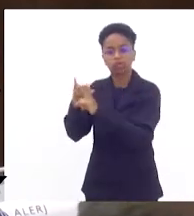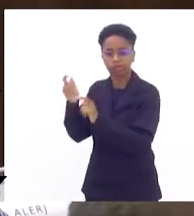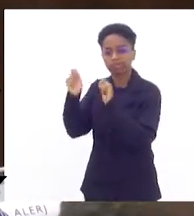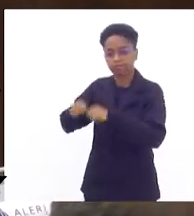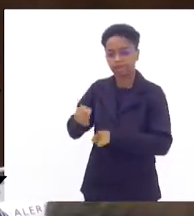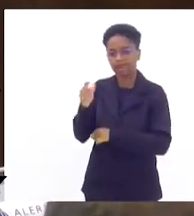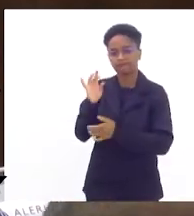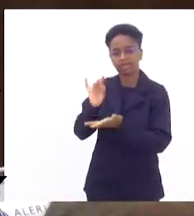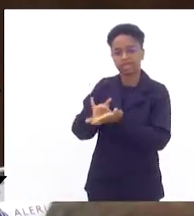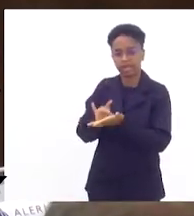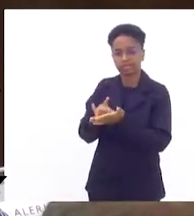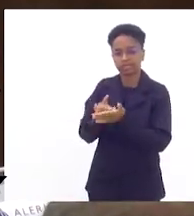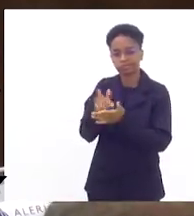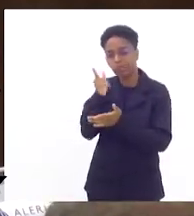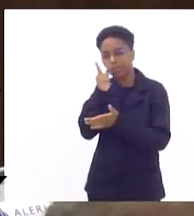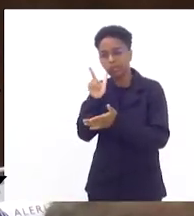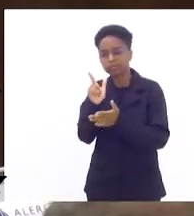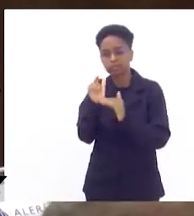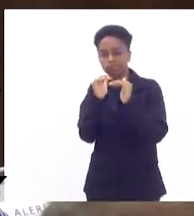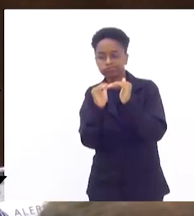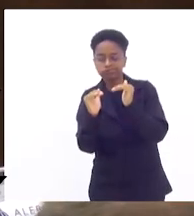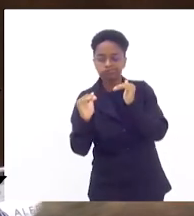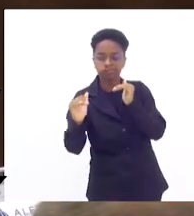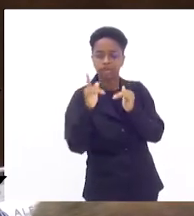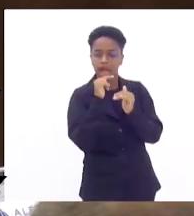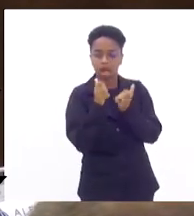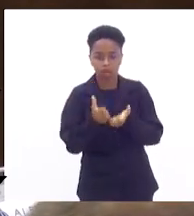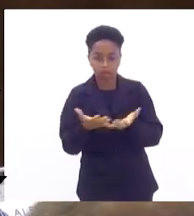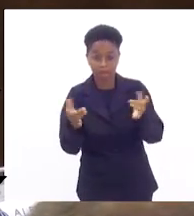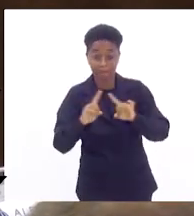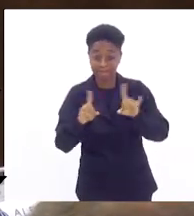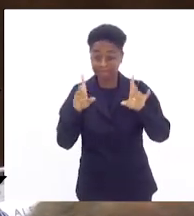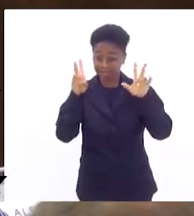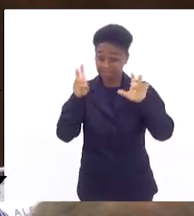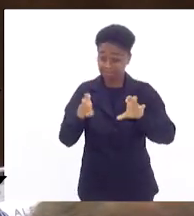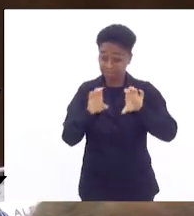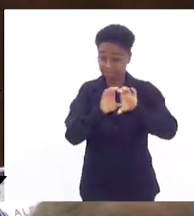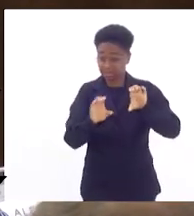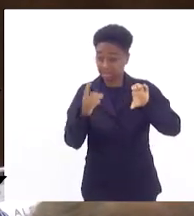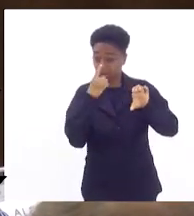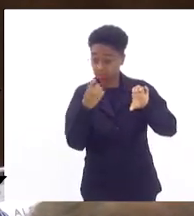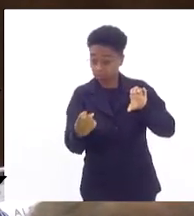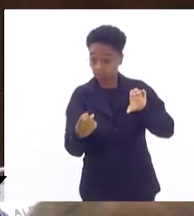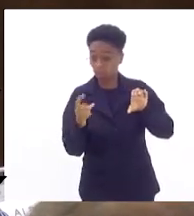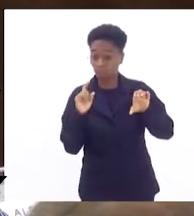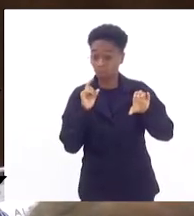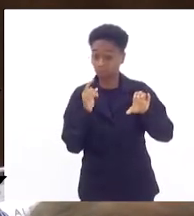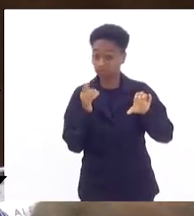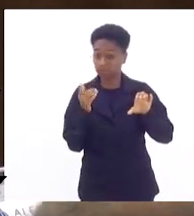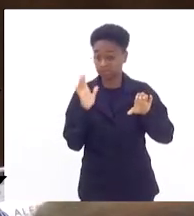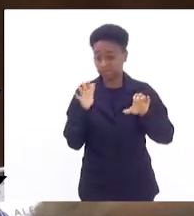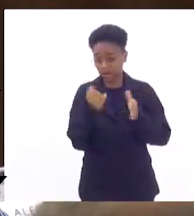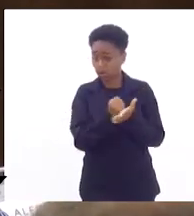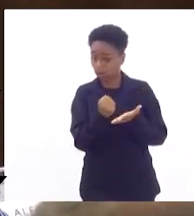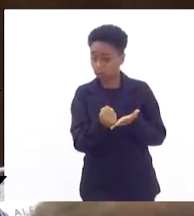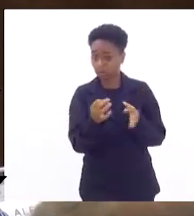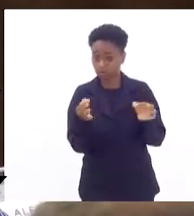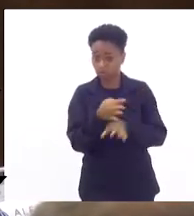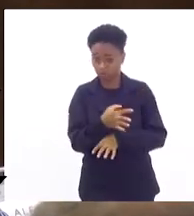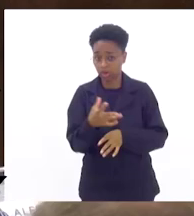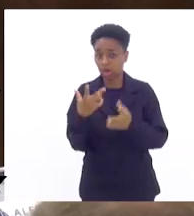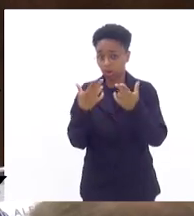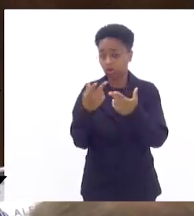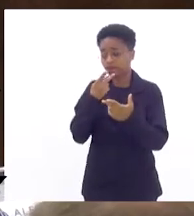realmente estabilidade no abastecimento de água. Isso é uma coisa. Na questão do esgoto, a concessão foi feita, como você mesmo citou lá